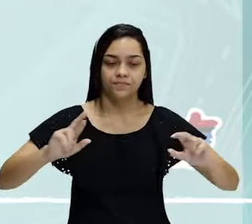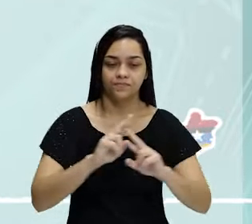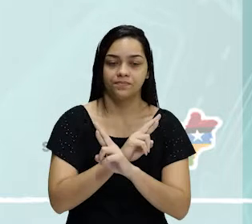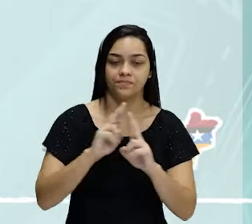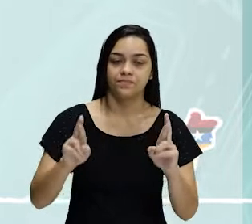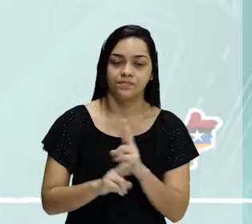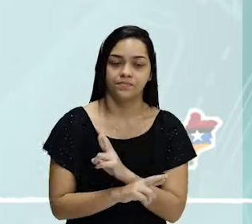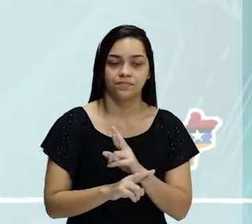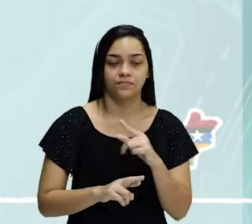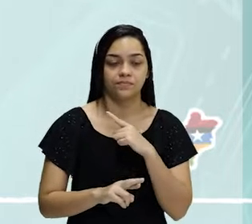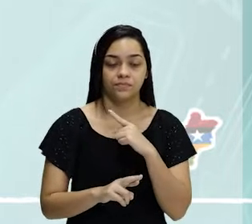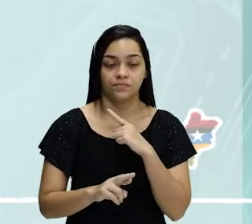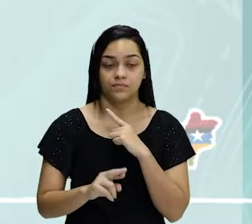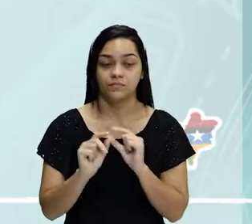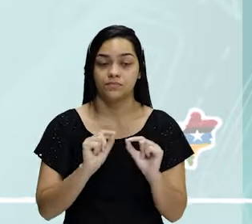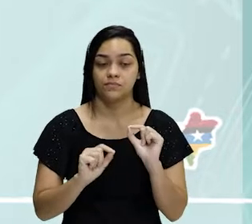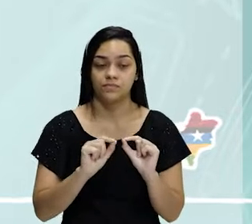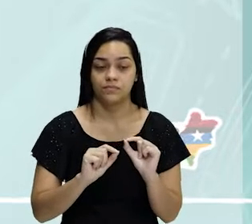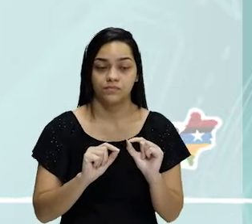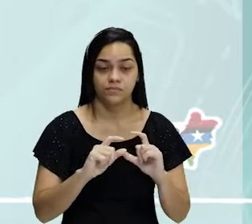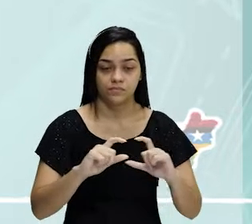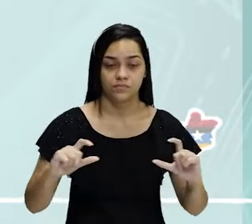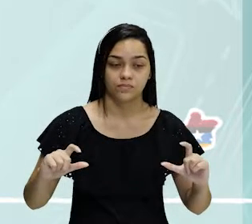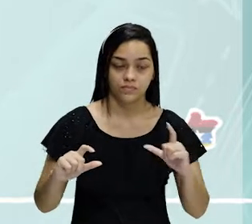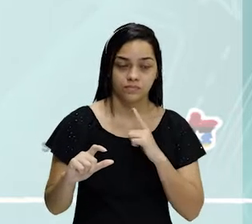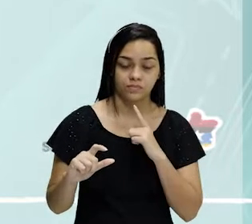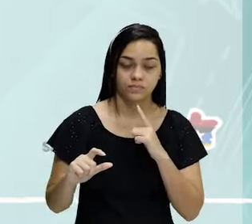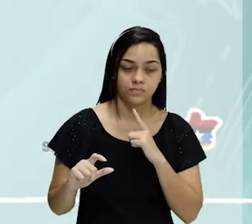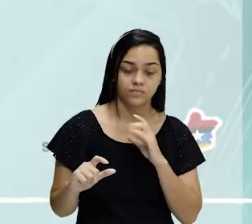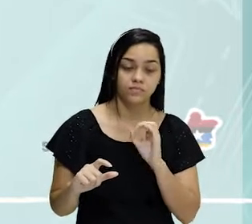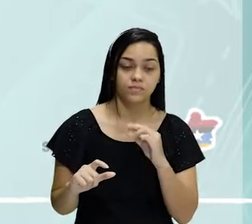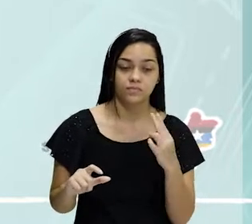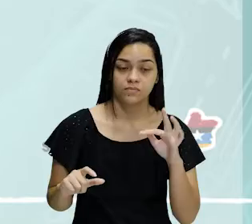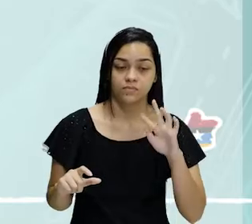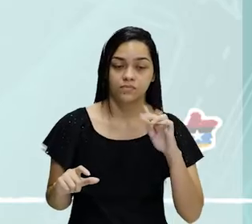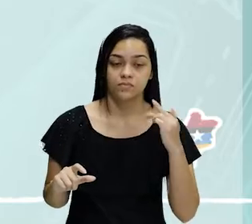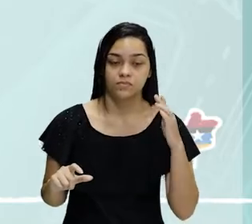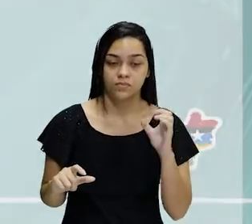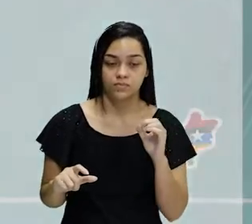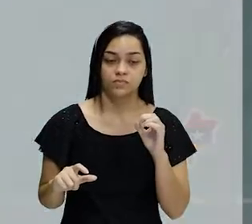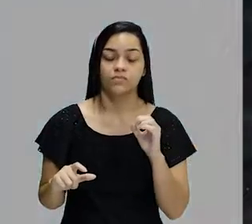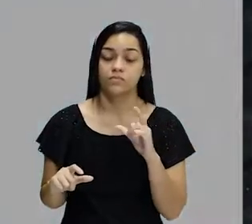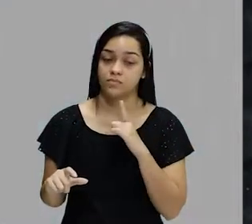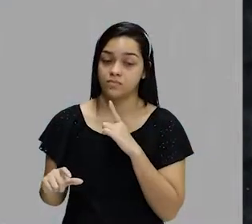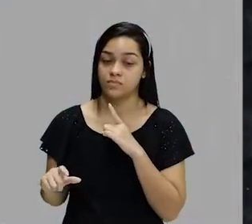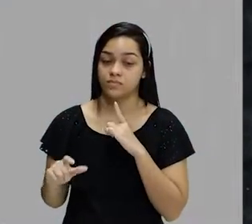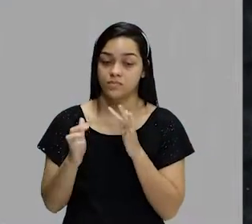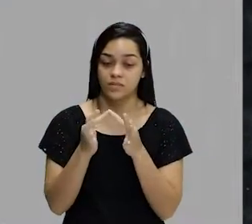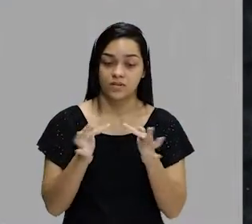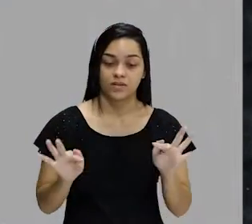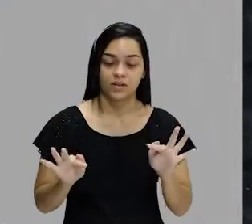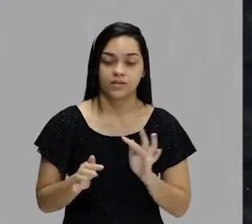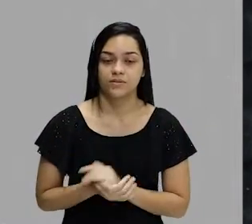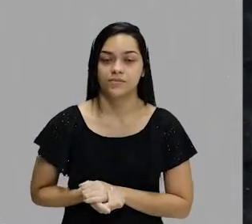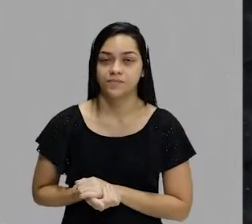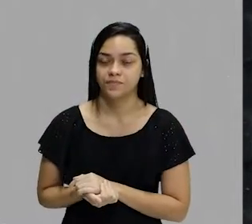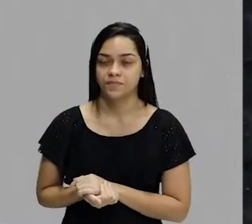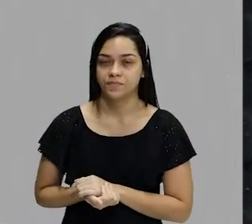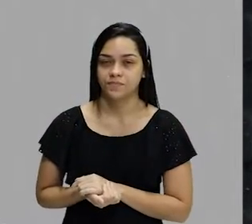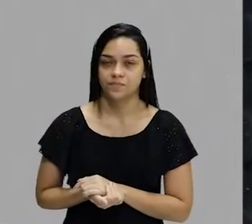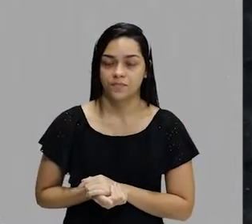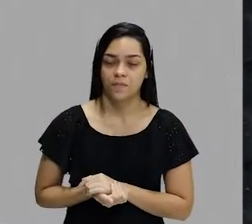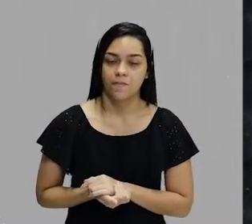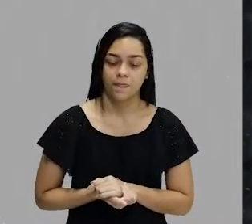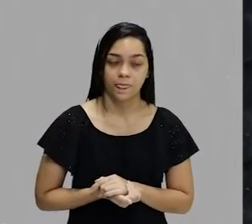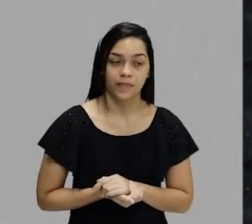dependência de uma oração em relação a um elemento, um constituinte ou uma oração em que a primeira desempenha função sintática